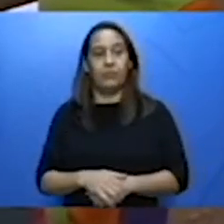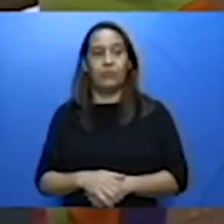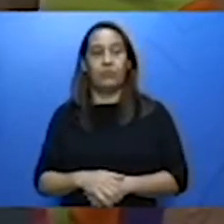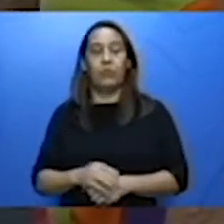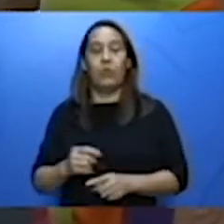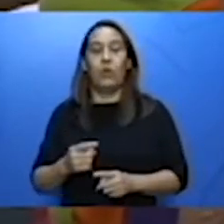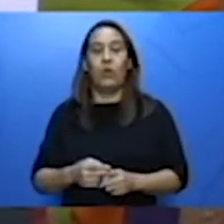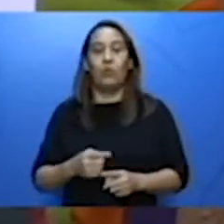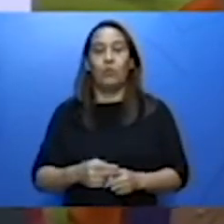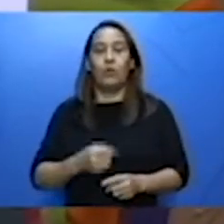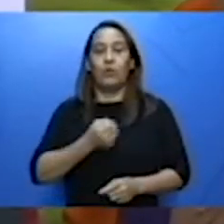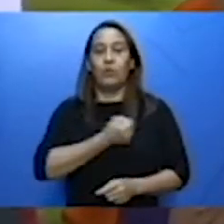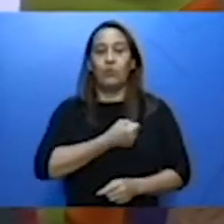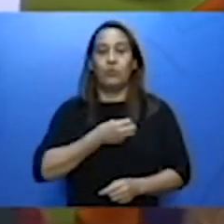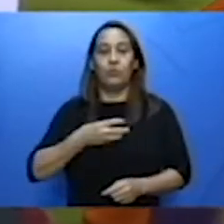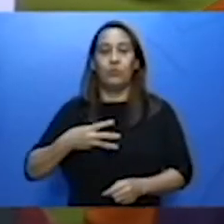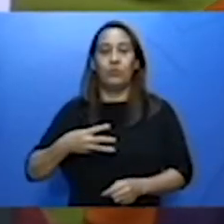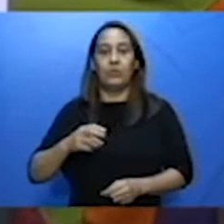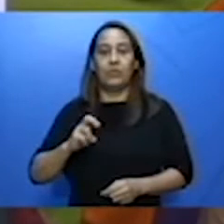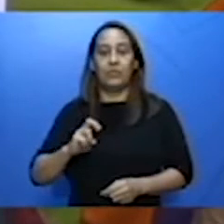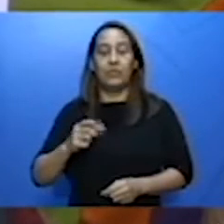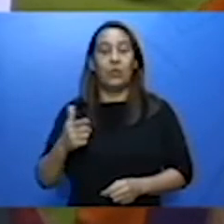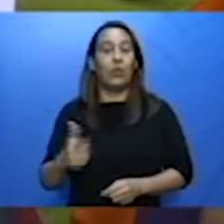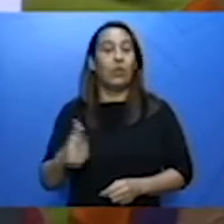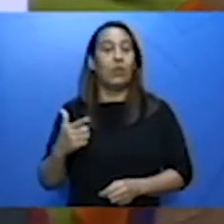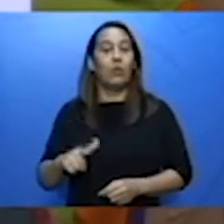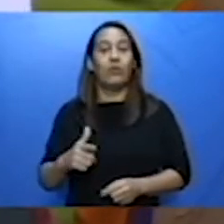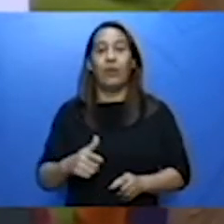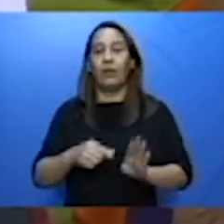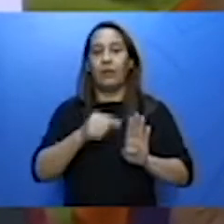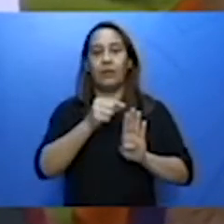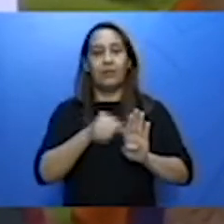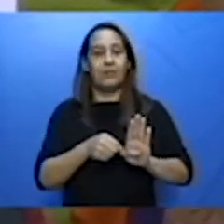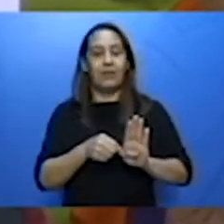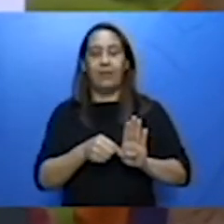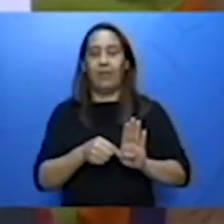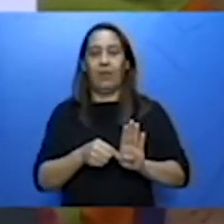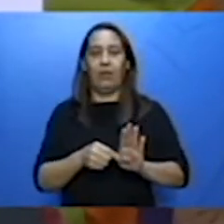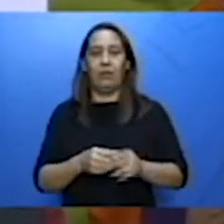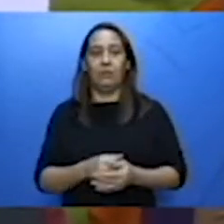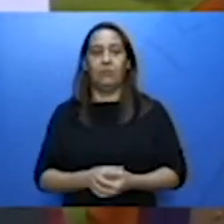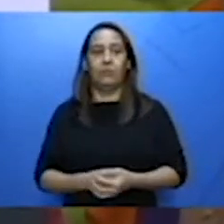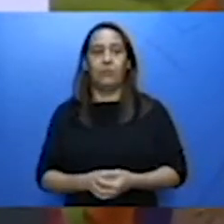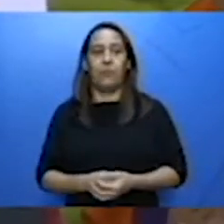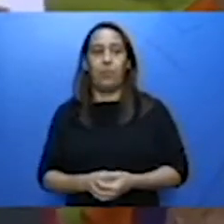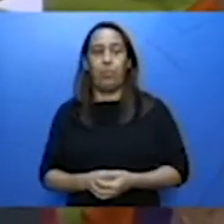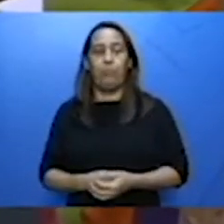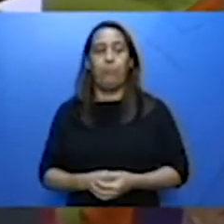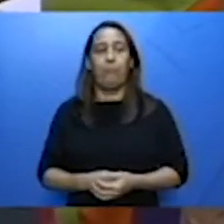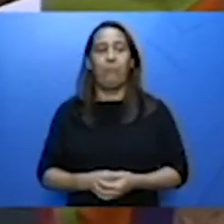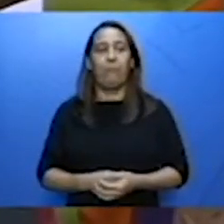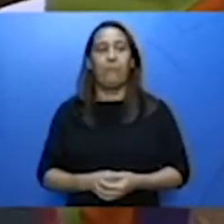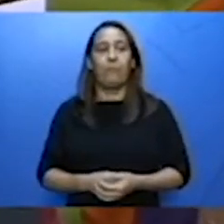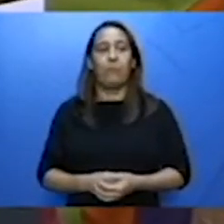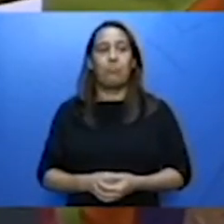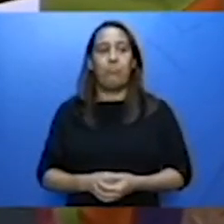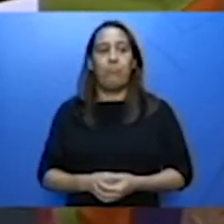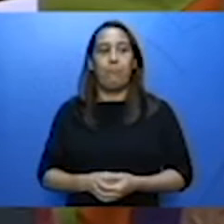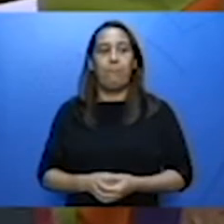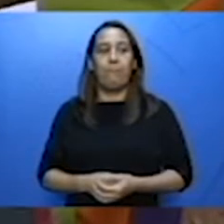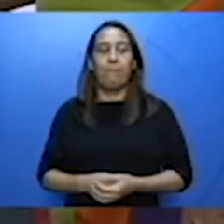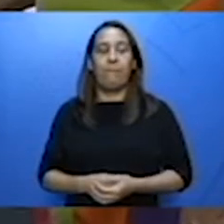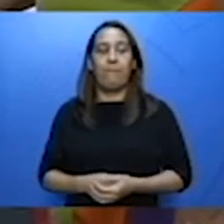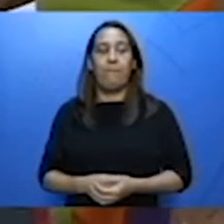número 35, ele não tem centena como o número 145.